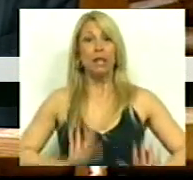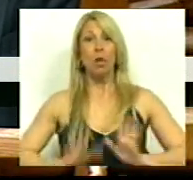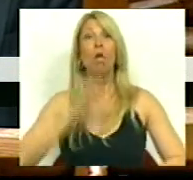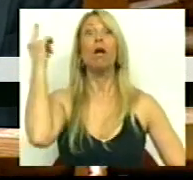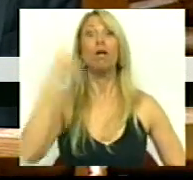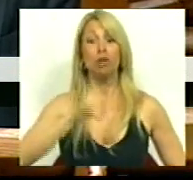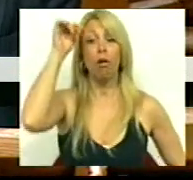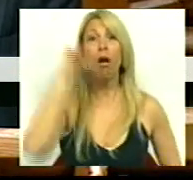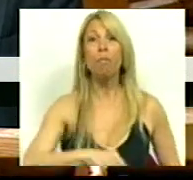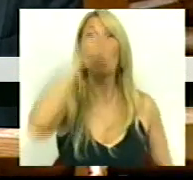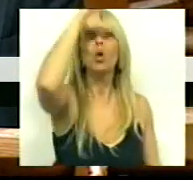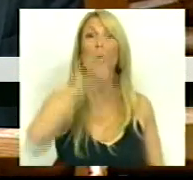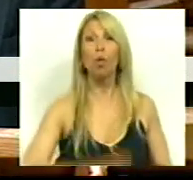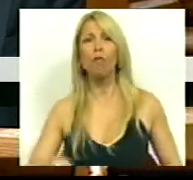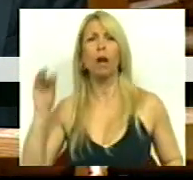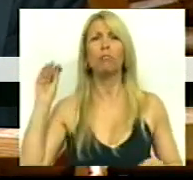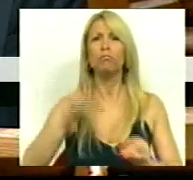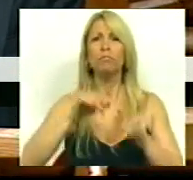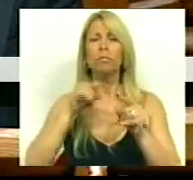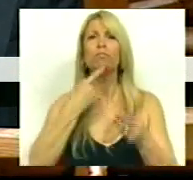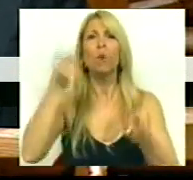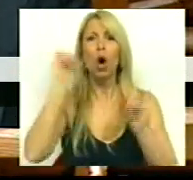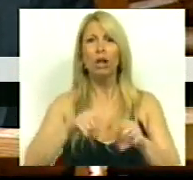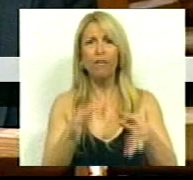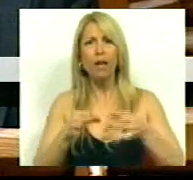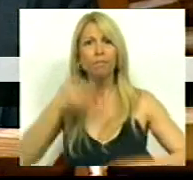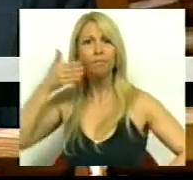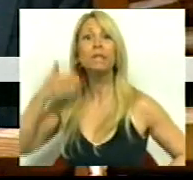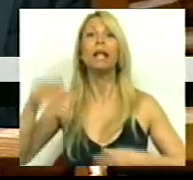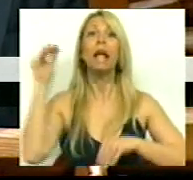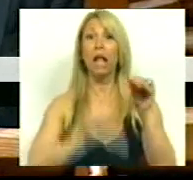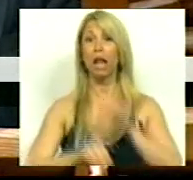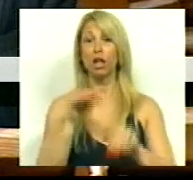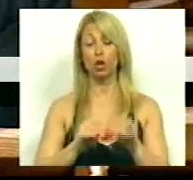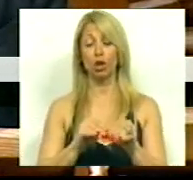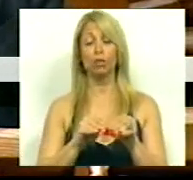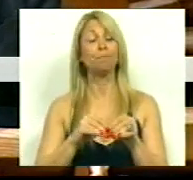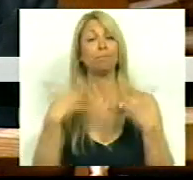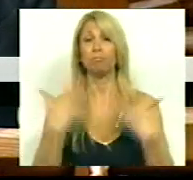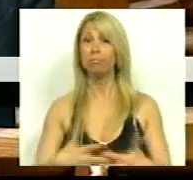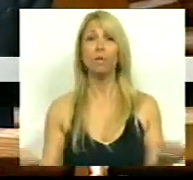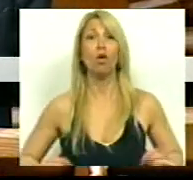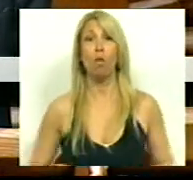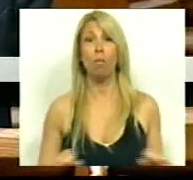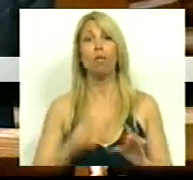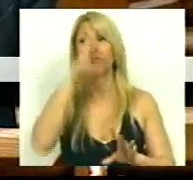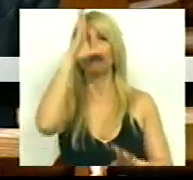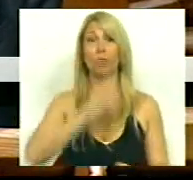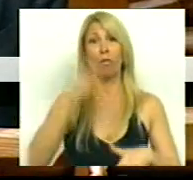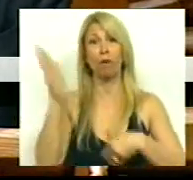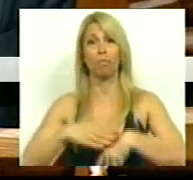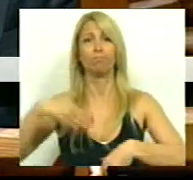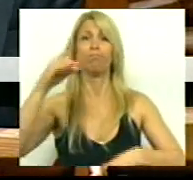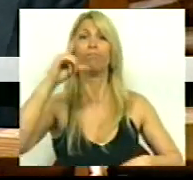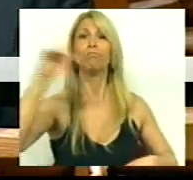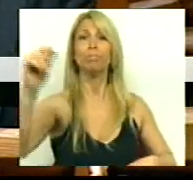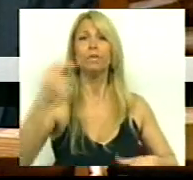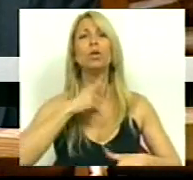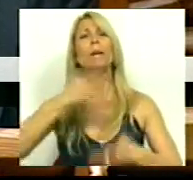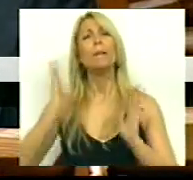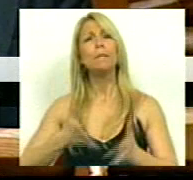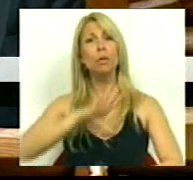do governo e de convocação de eleições. Não pode haver nenhuma dúvida de que, para além da saída deste governo, precisamos de